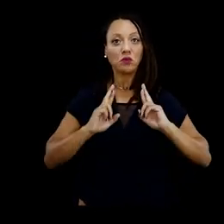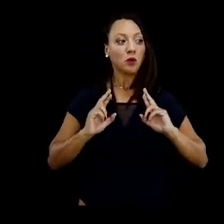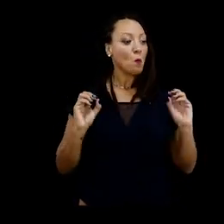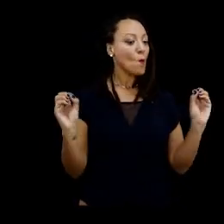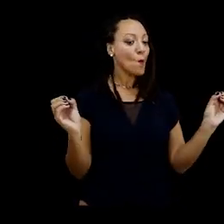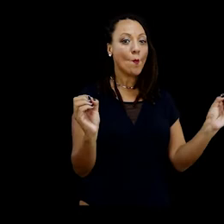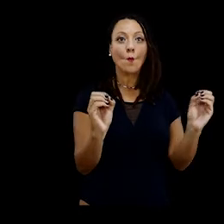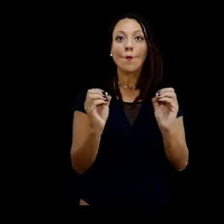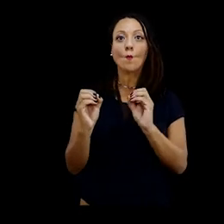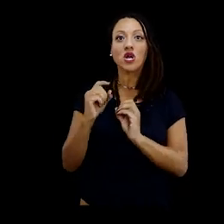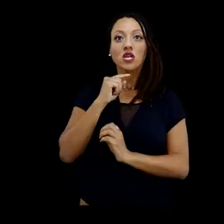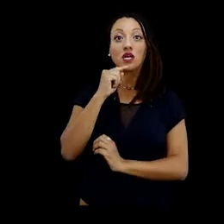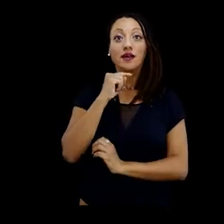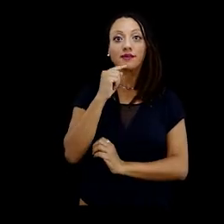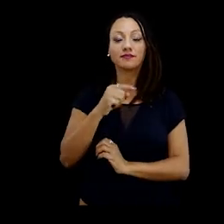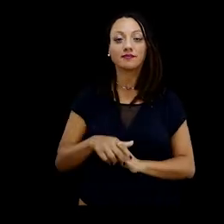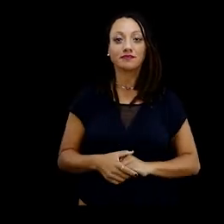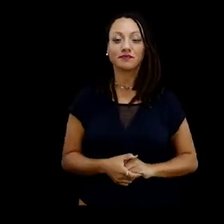nós.